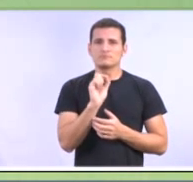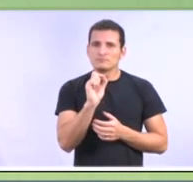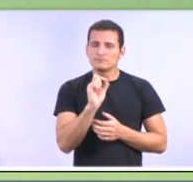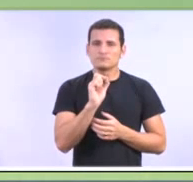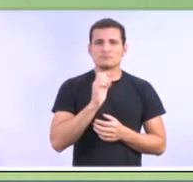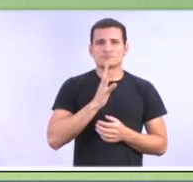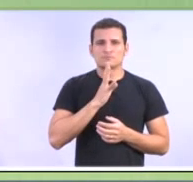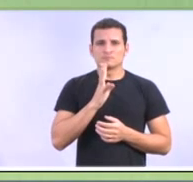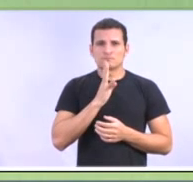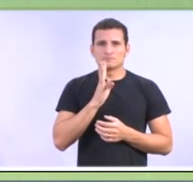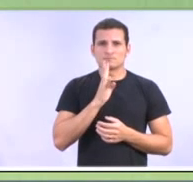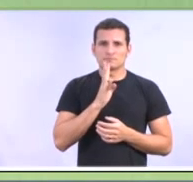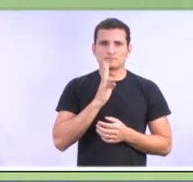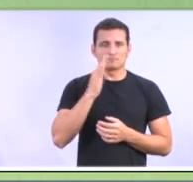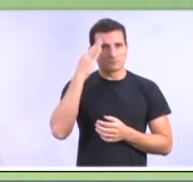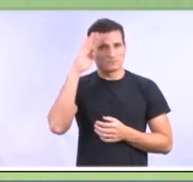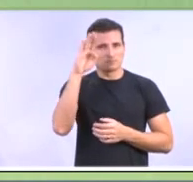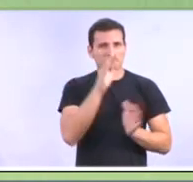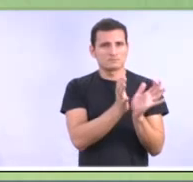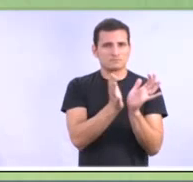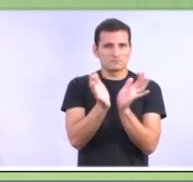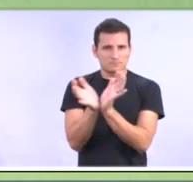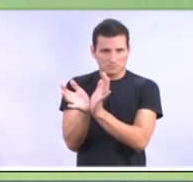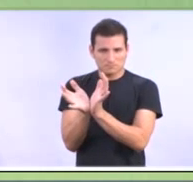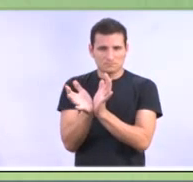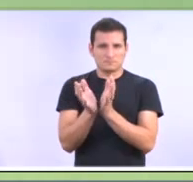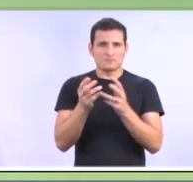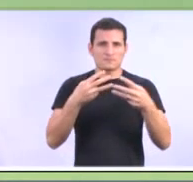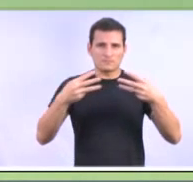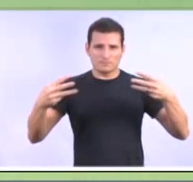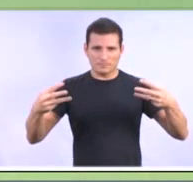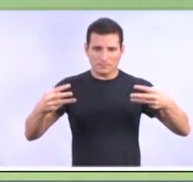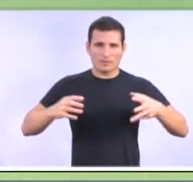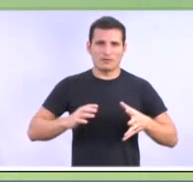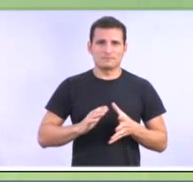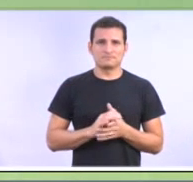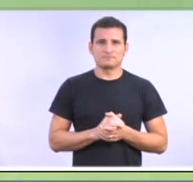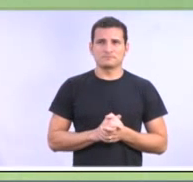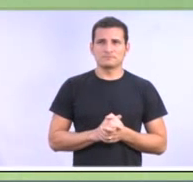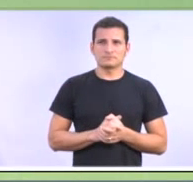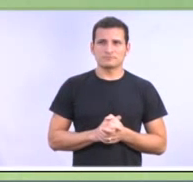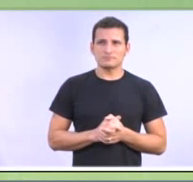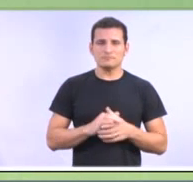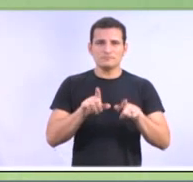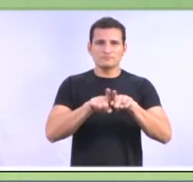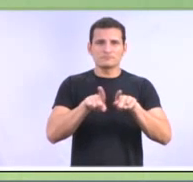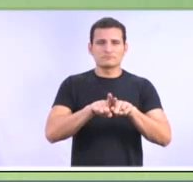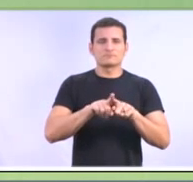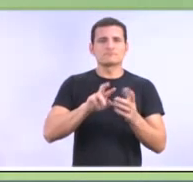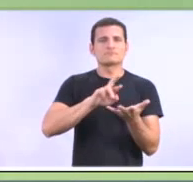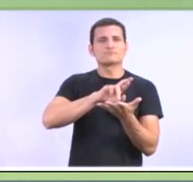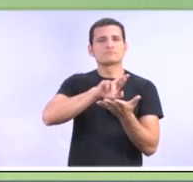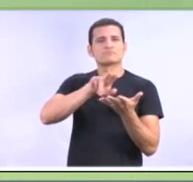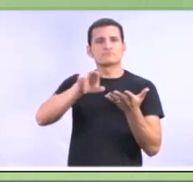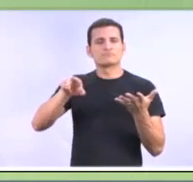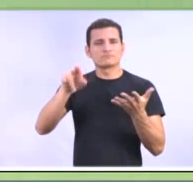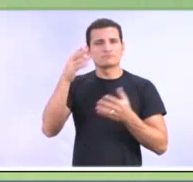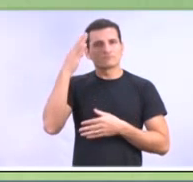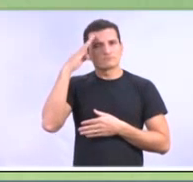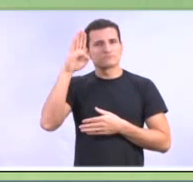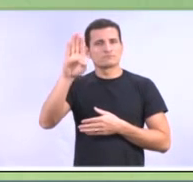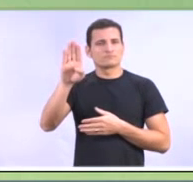as principais classificações de redes e também vamos definir e diferenciar as